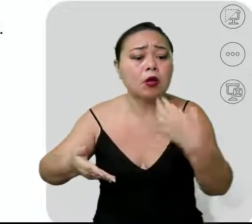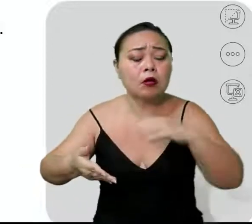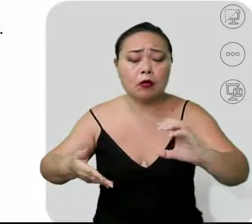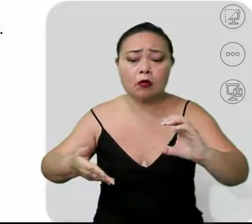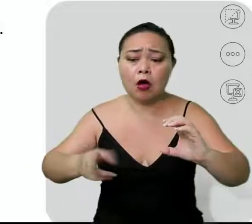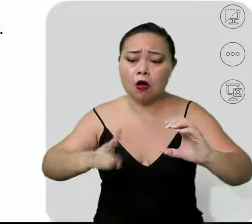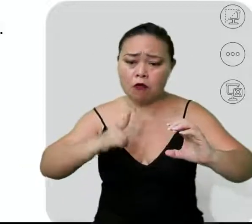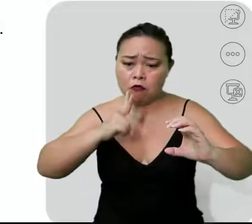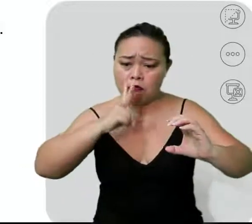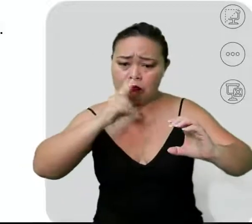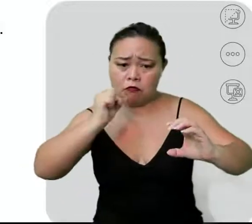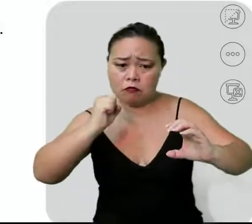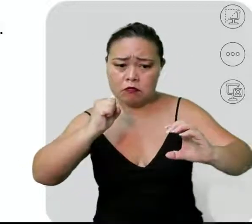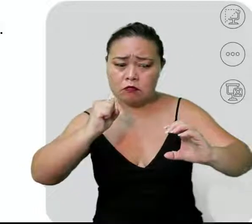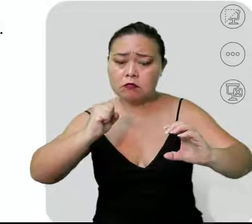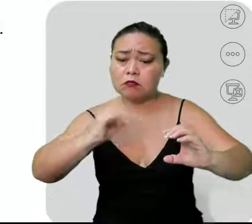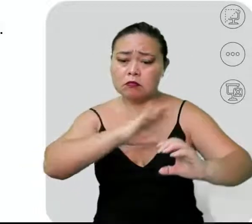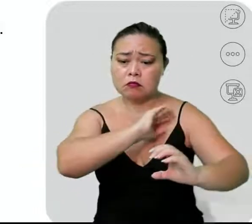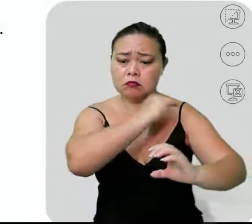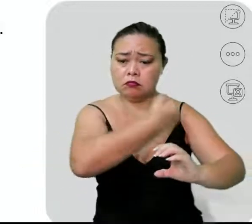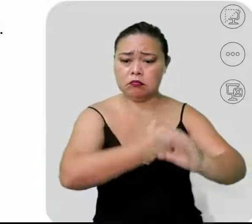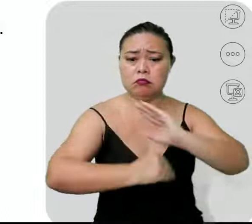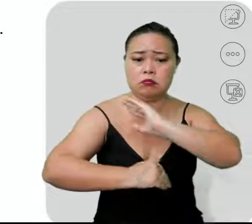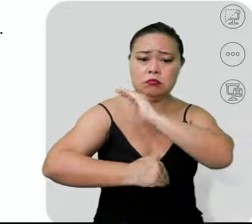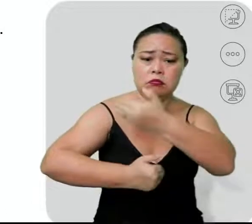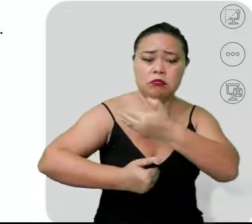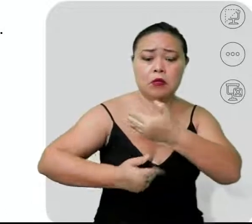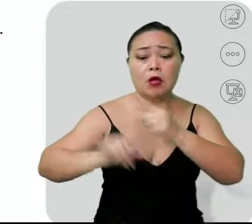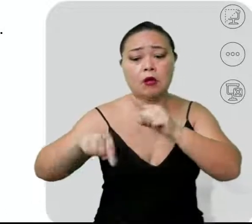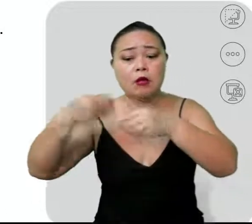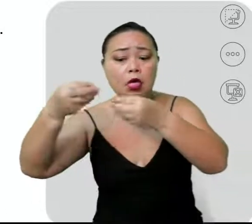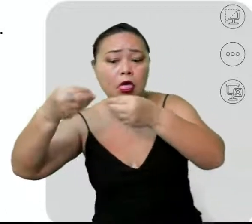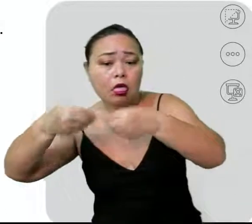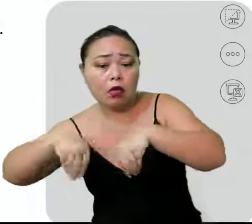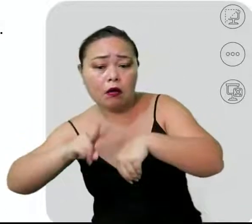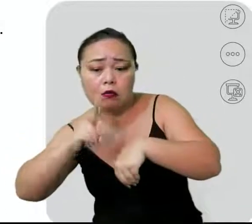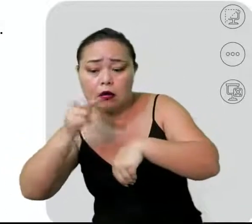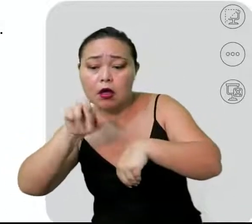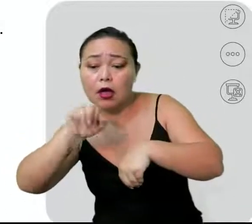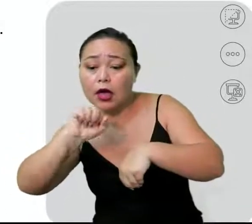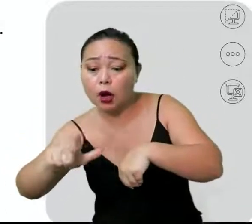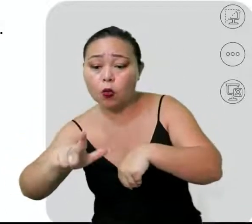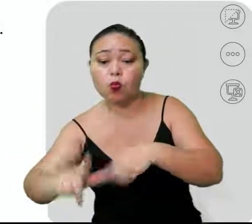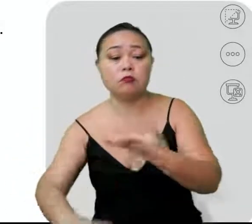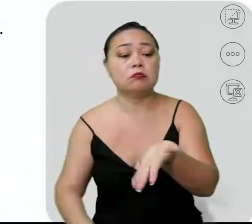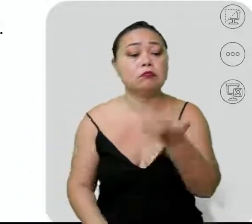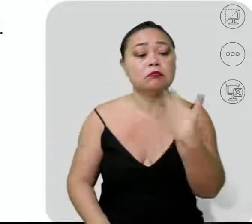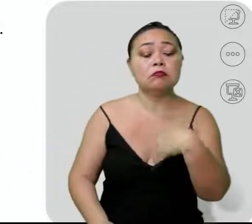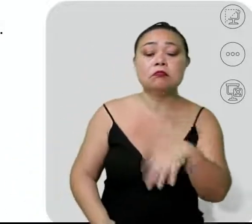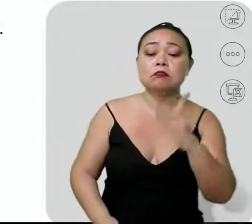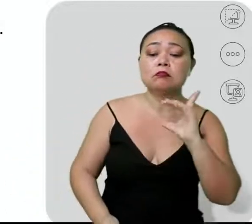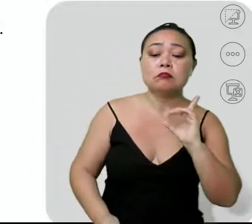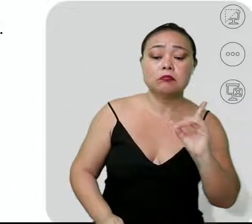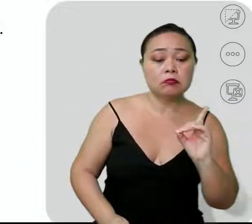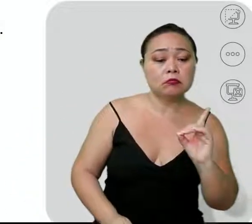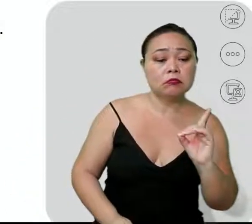letras e pelo fortalecimento da nobreza em detrimento do poder real